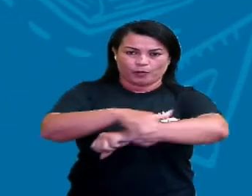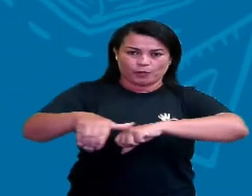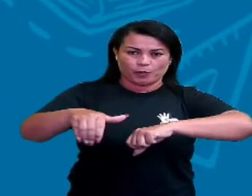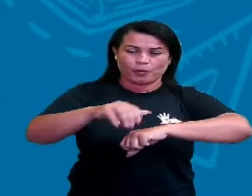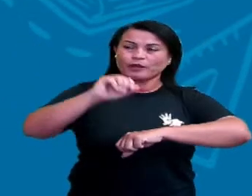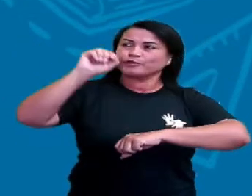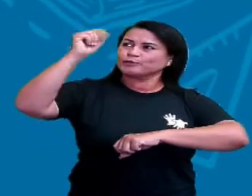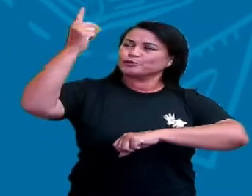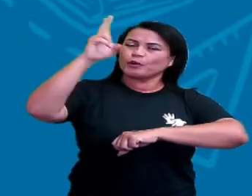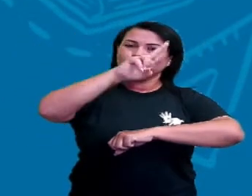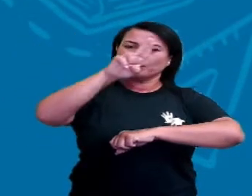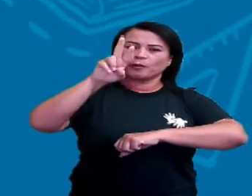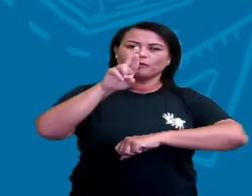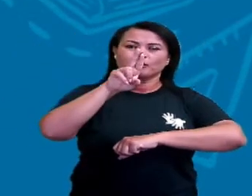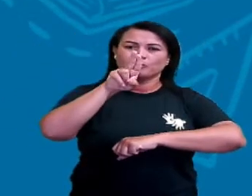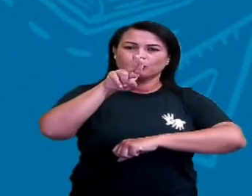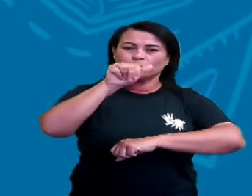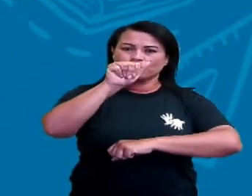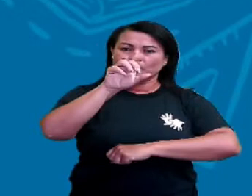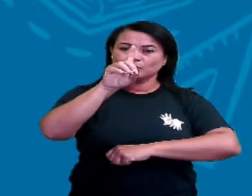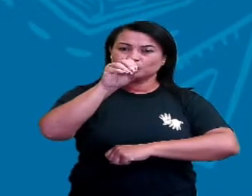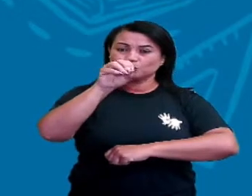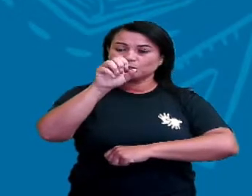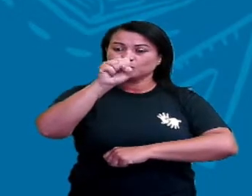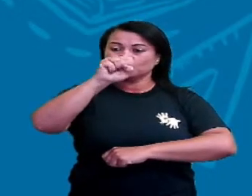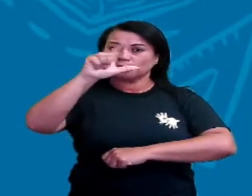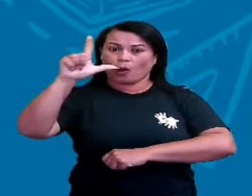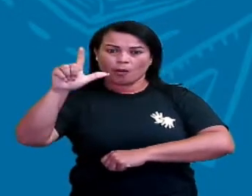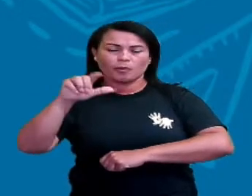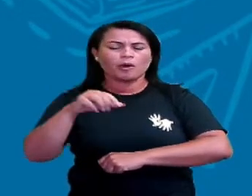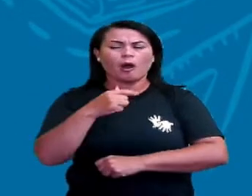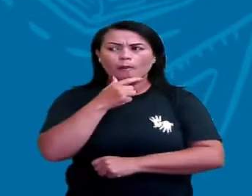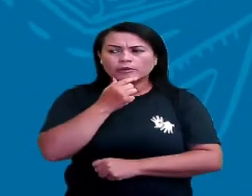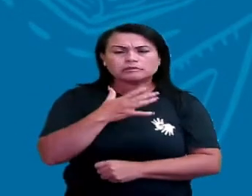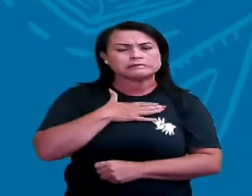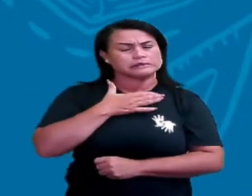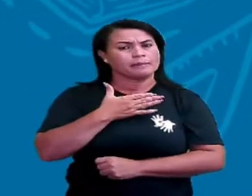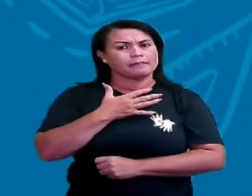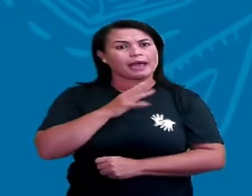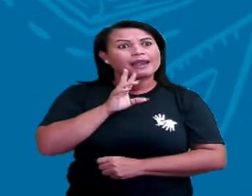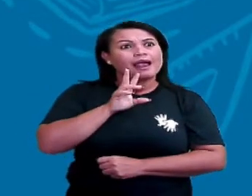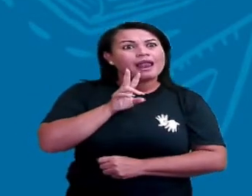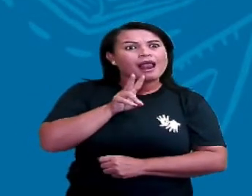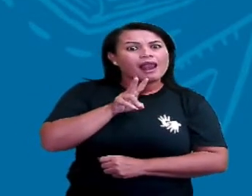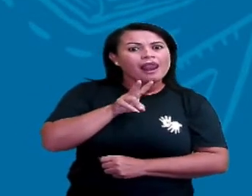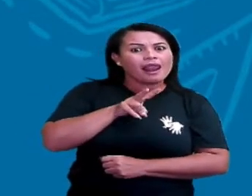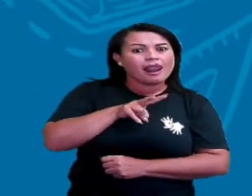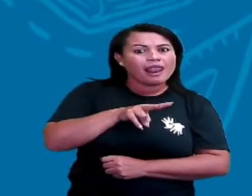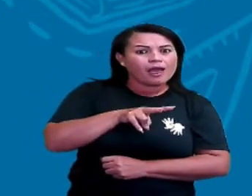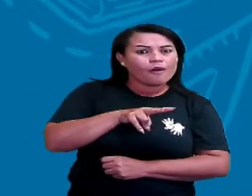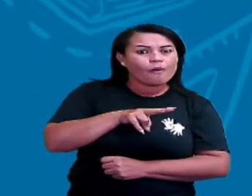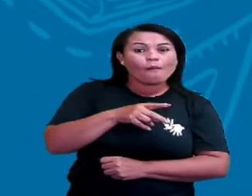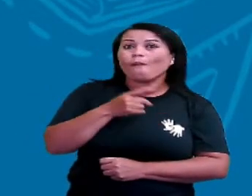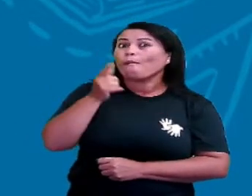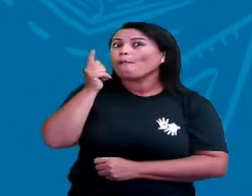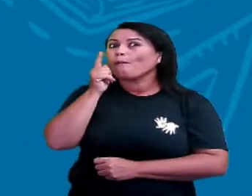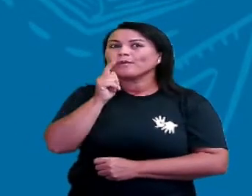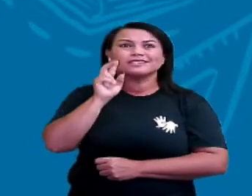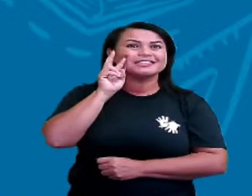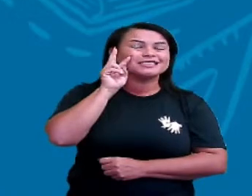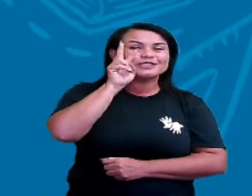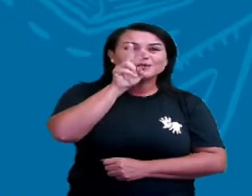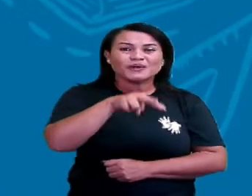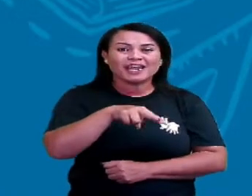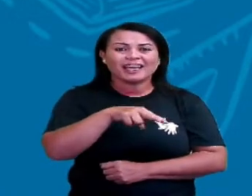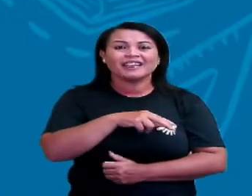do Sol. De repente, Joãozinho leu o nome que estava lá, na placa